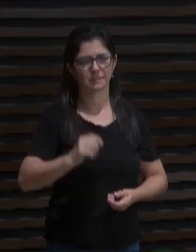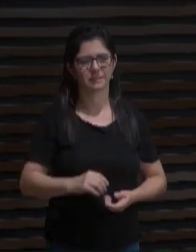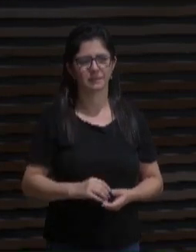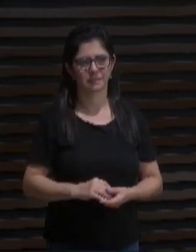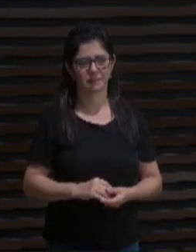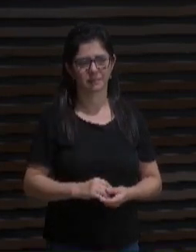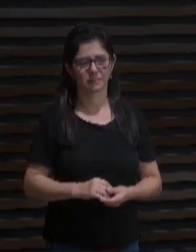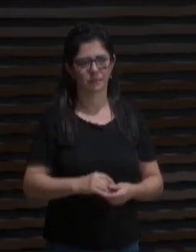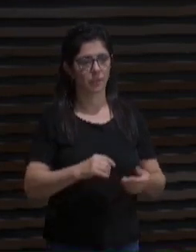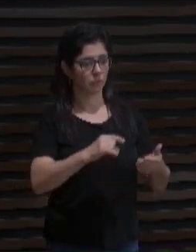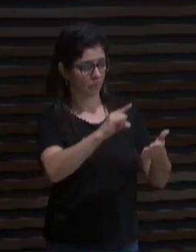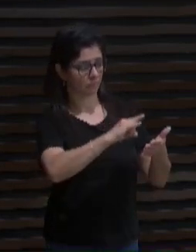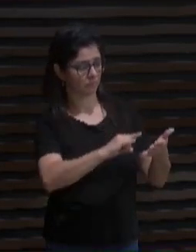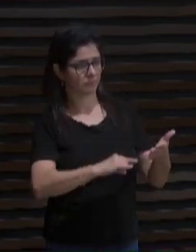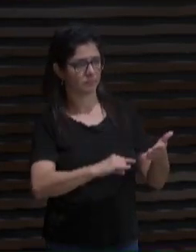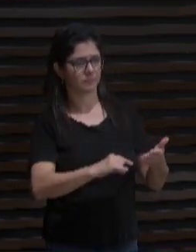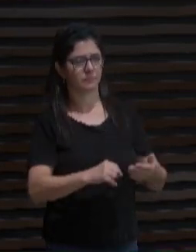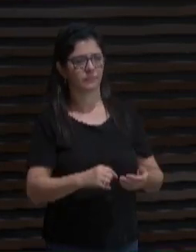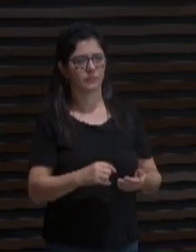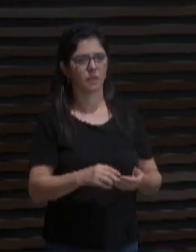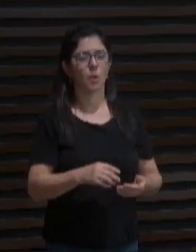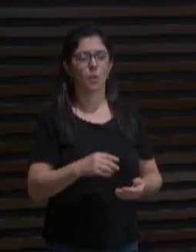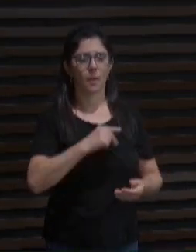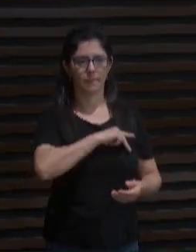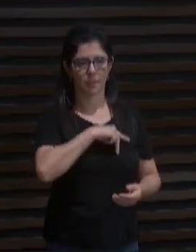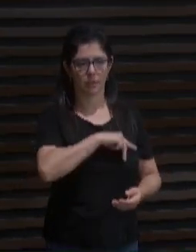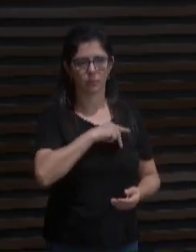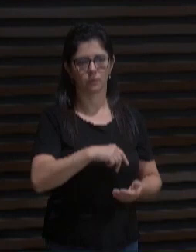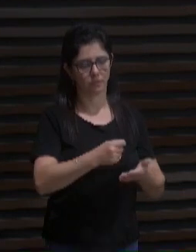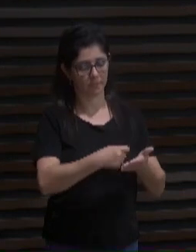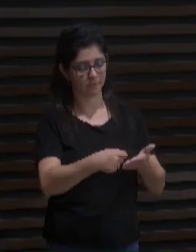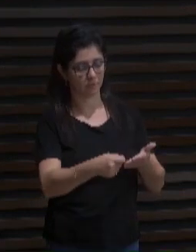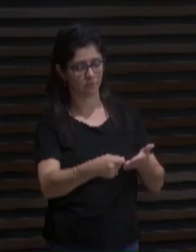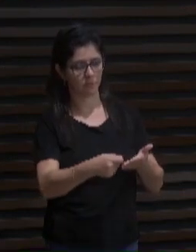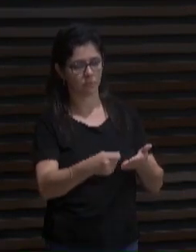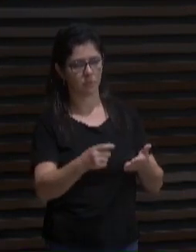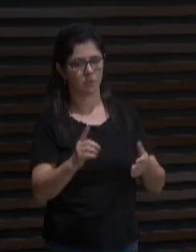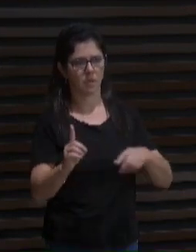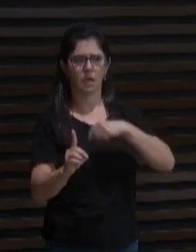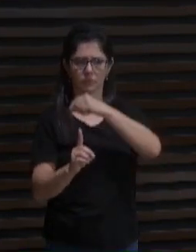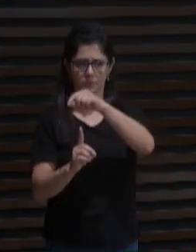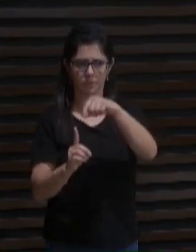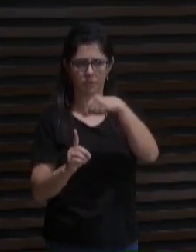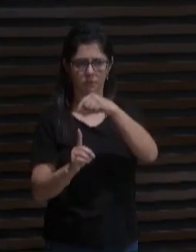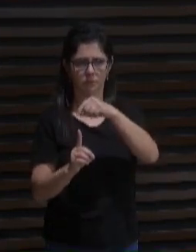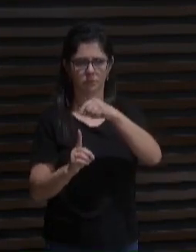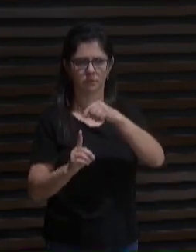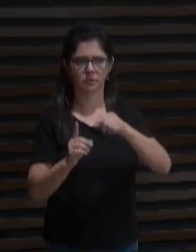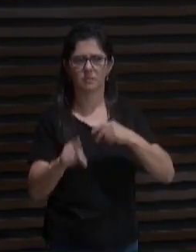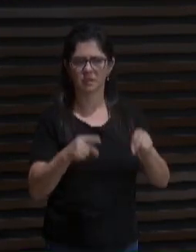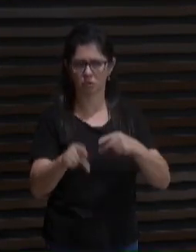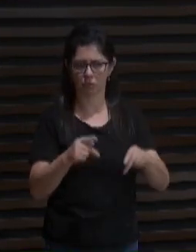Vamos lá para o boletim. O apóstolo Paulo, escrevendo aos santos de Tessalônica, usou o verbo no